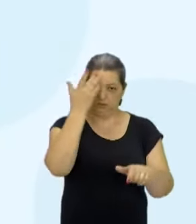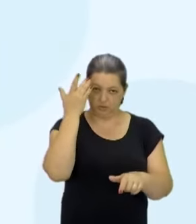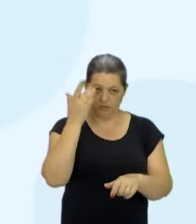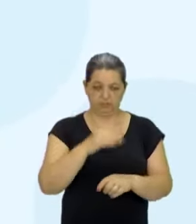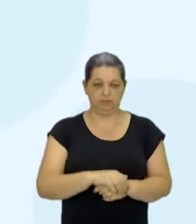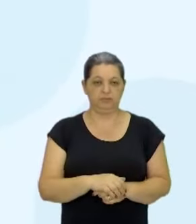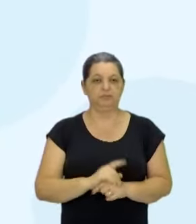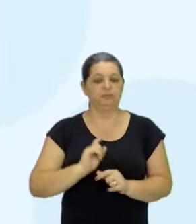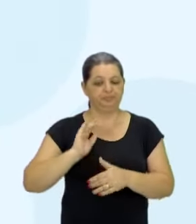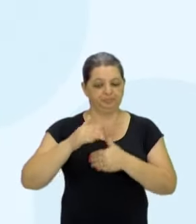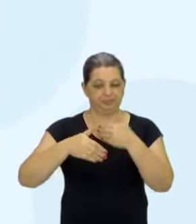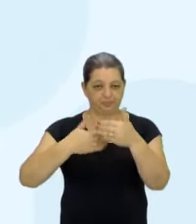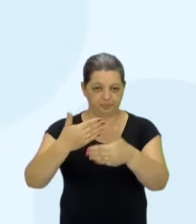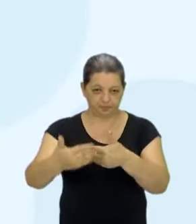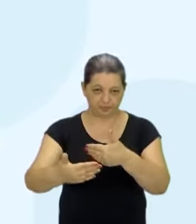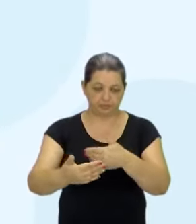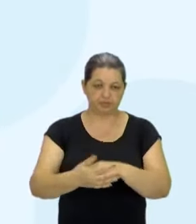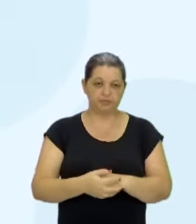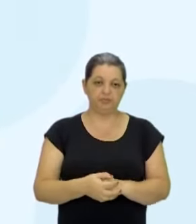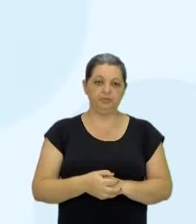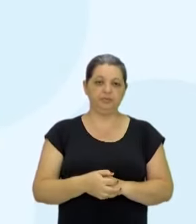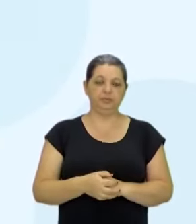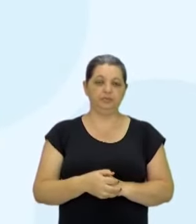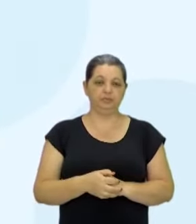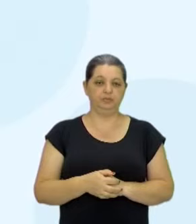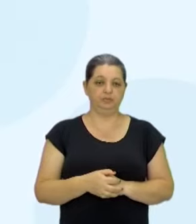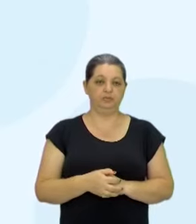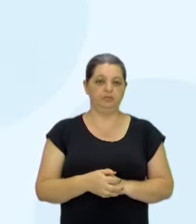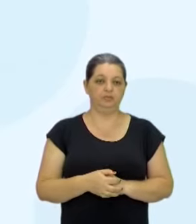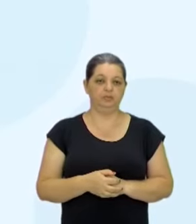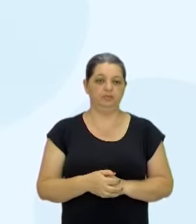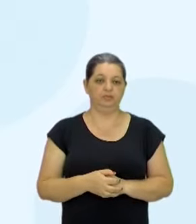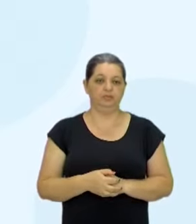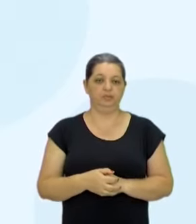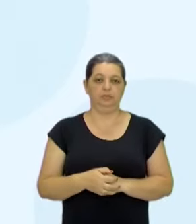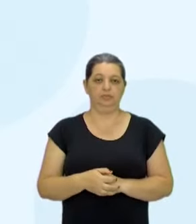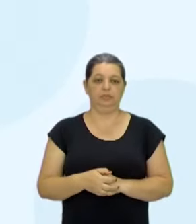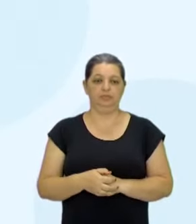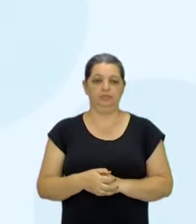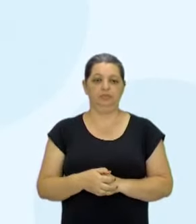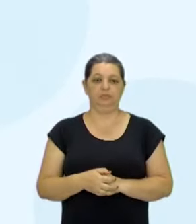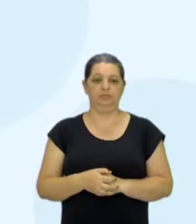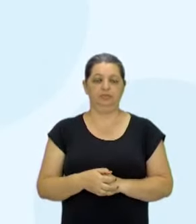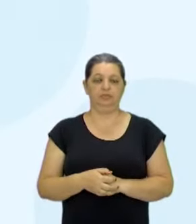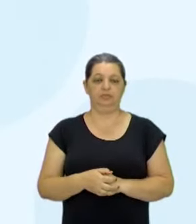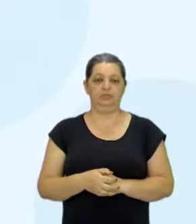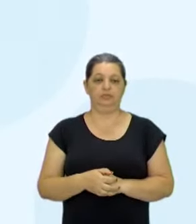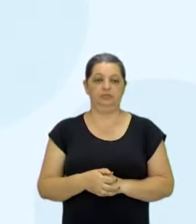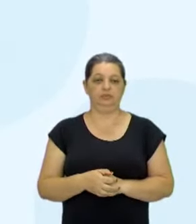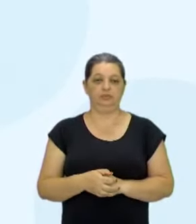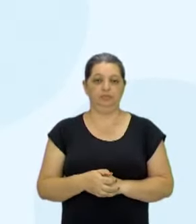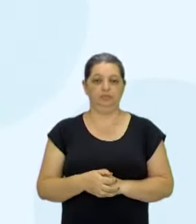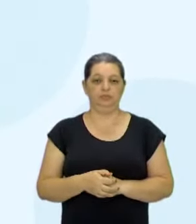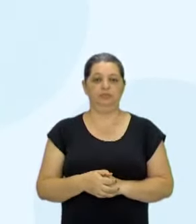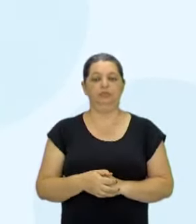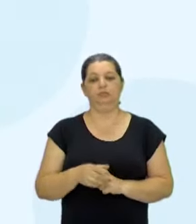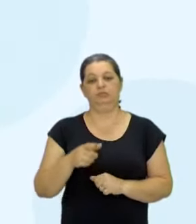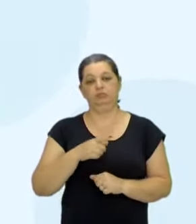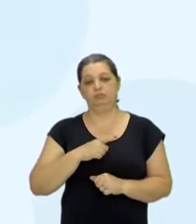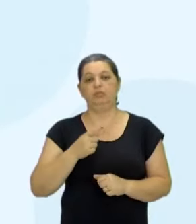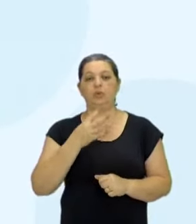né? O desenvolvimento, onde a gente traz achievements, findings, contributions, prizes. Então é